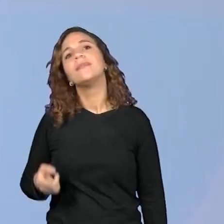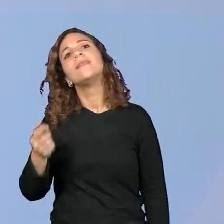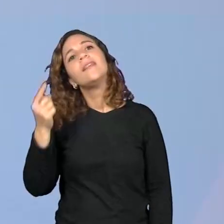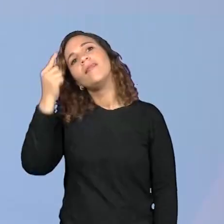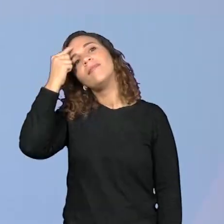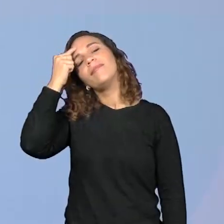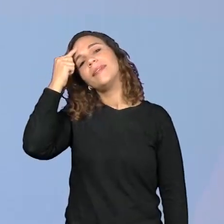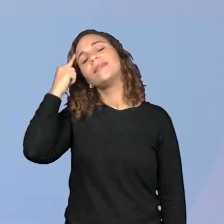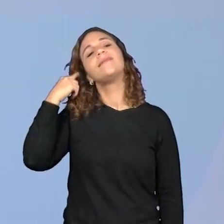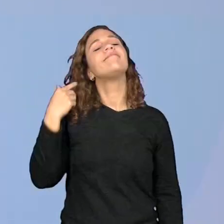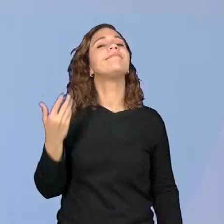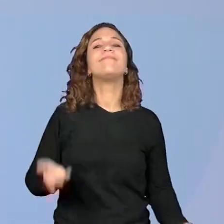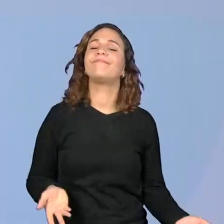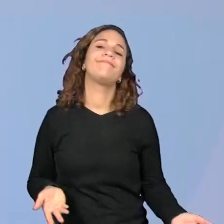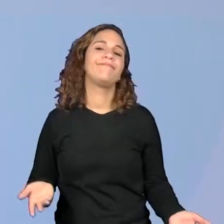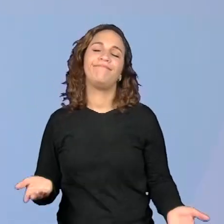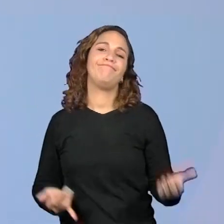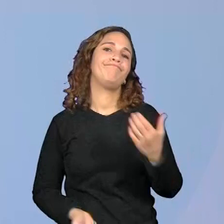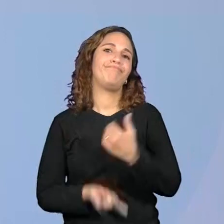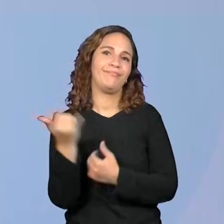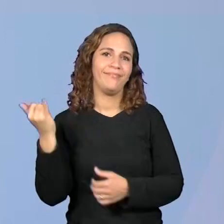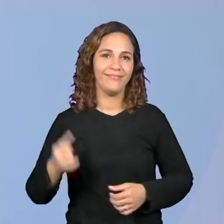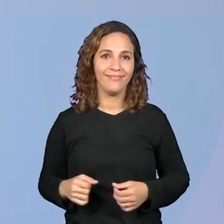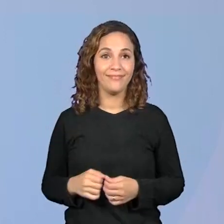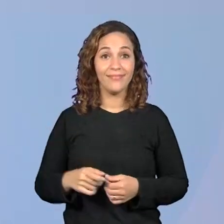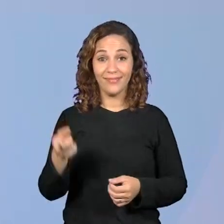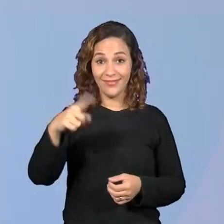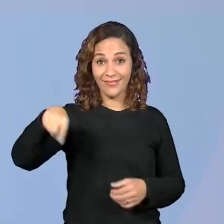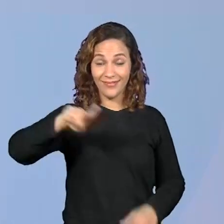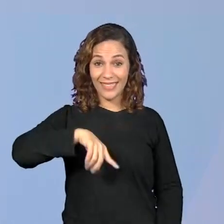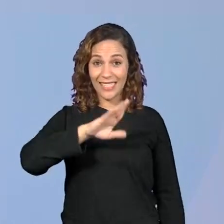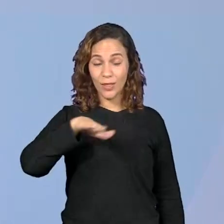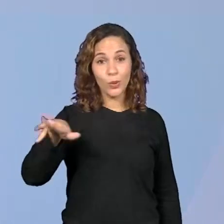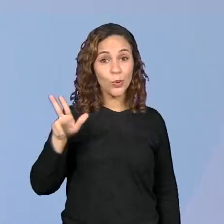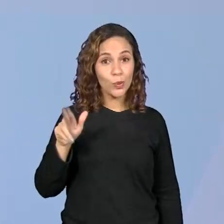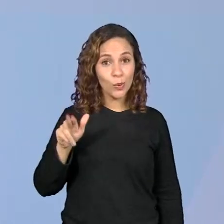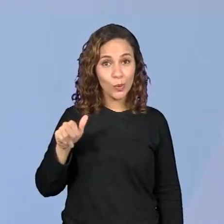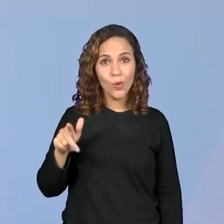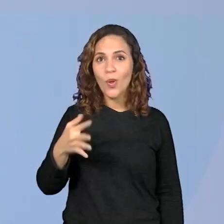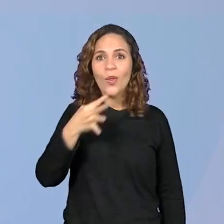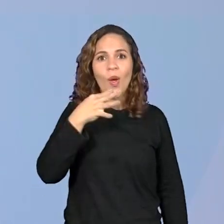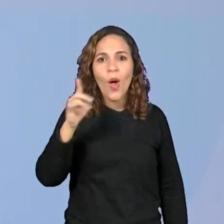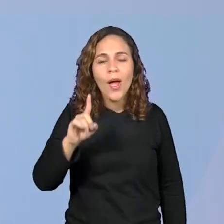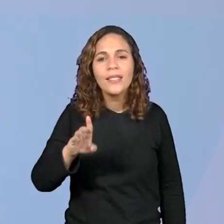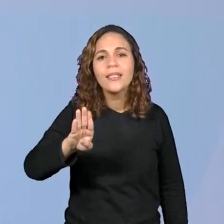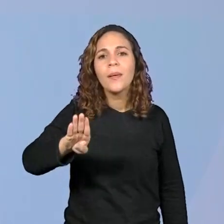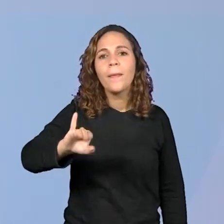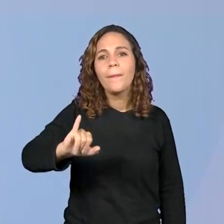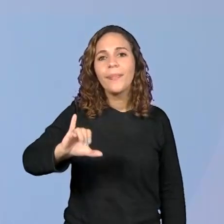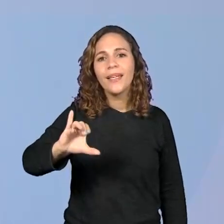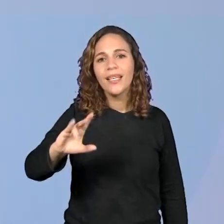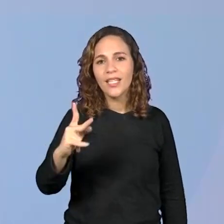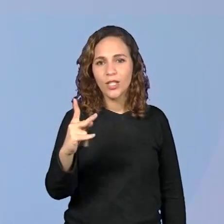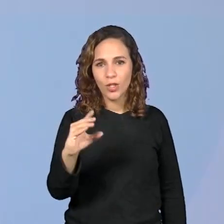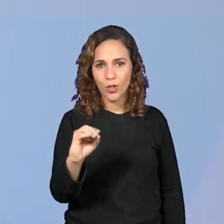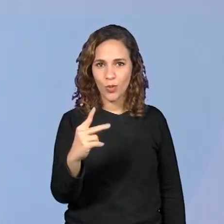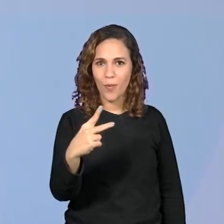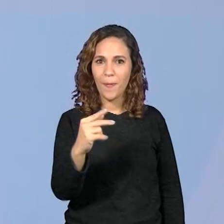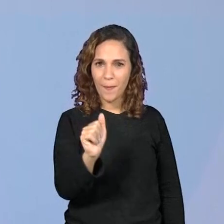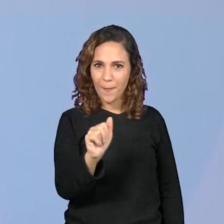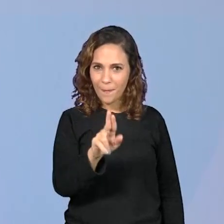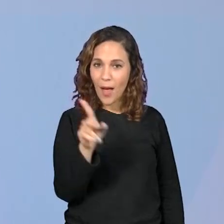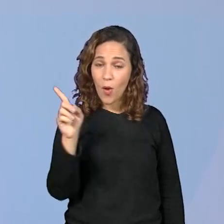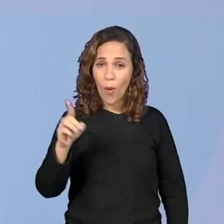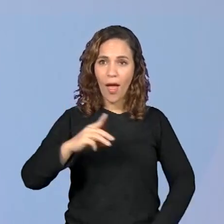Isso né? mesmo. E aí, os estudantes que nunca ouviram falar do bicho-pau, no material aí